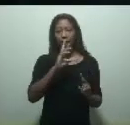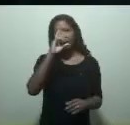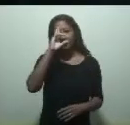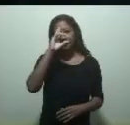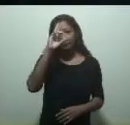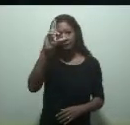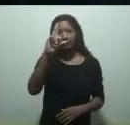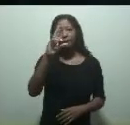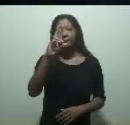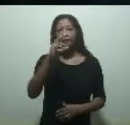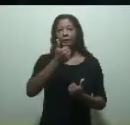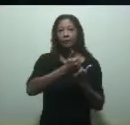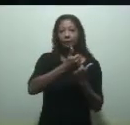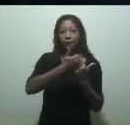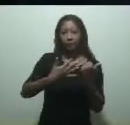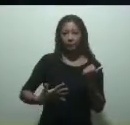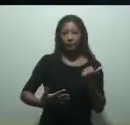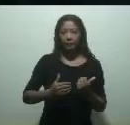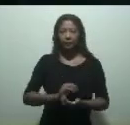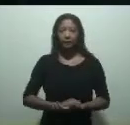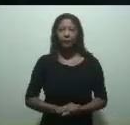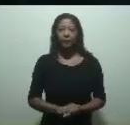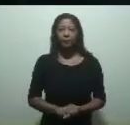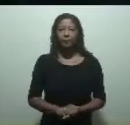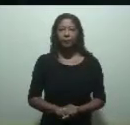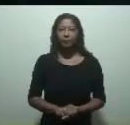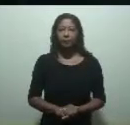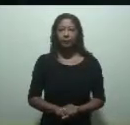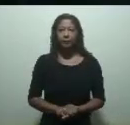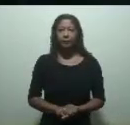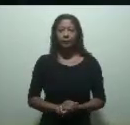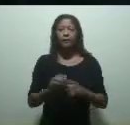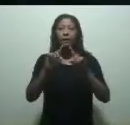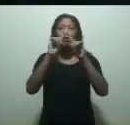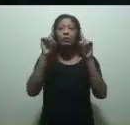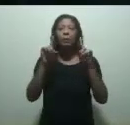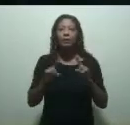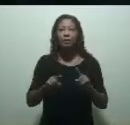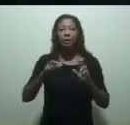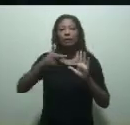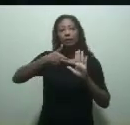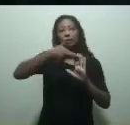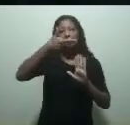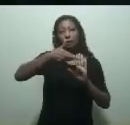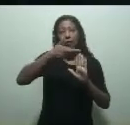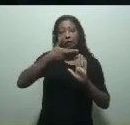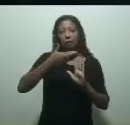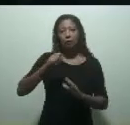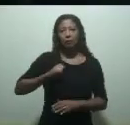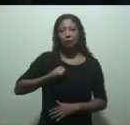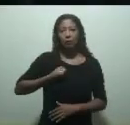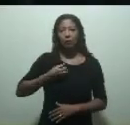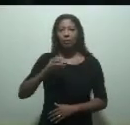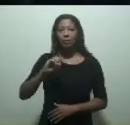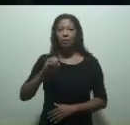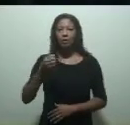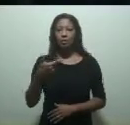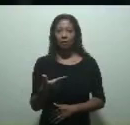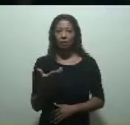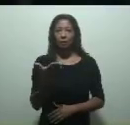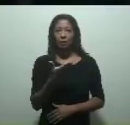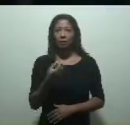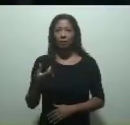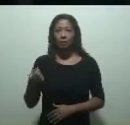Municipal, Mesa Diretora. Projeto de Resolução número 02-2020